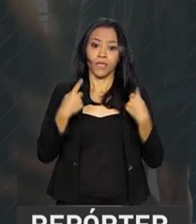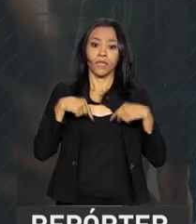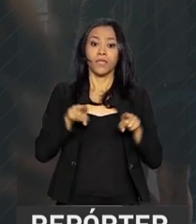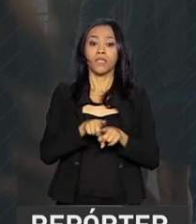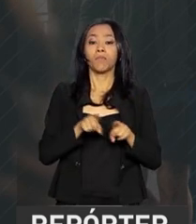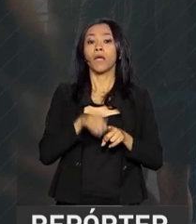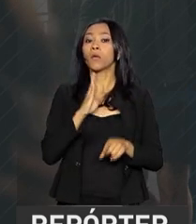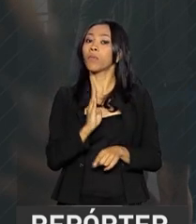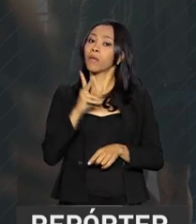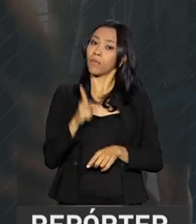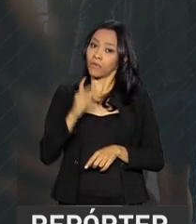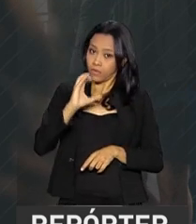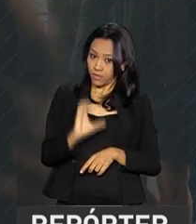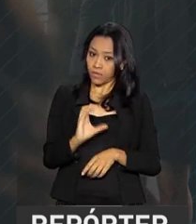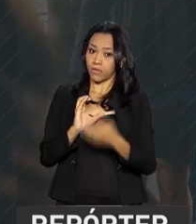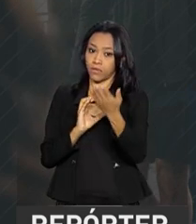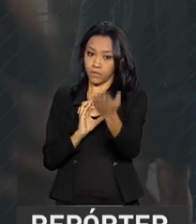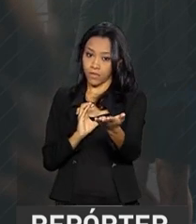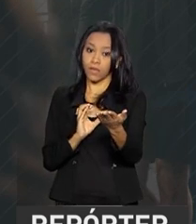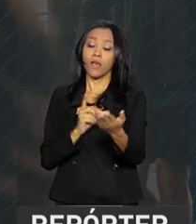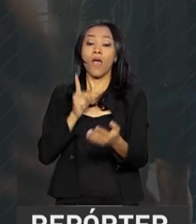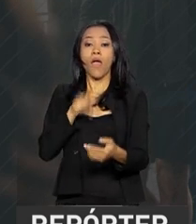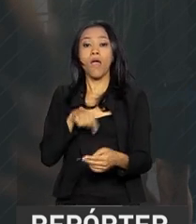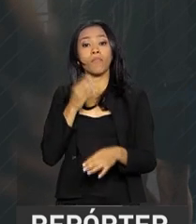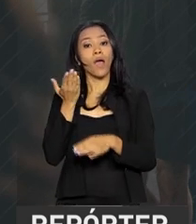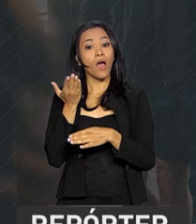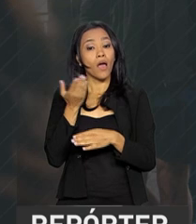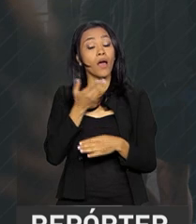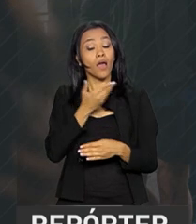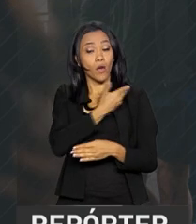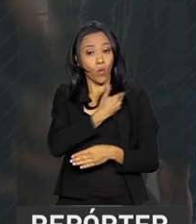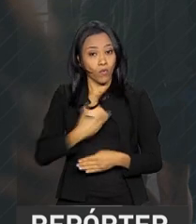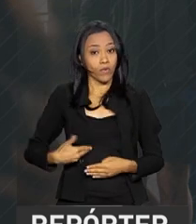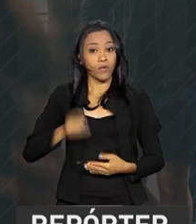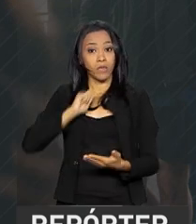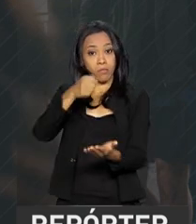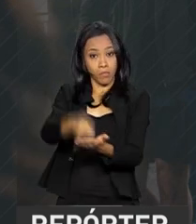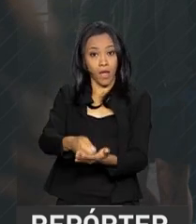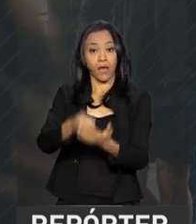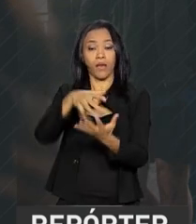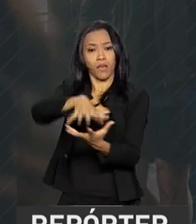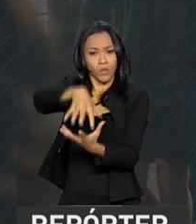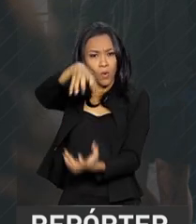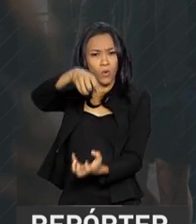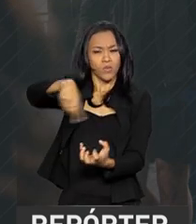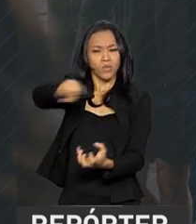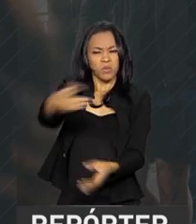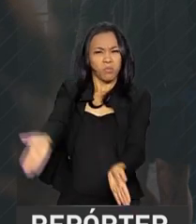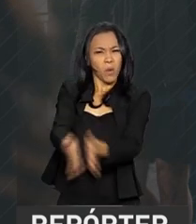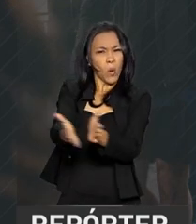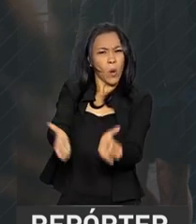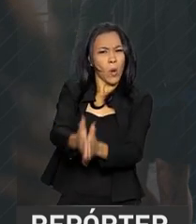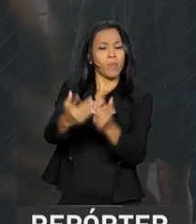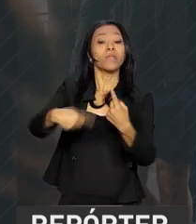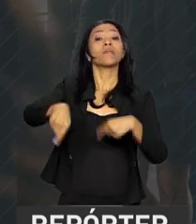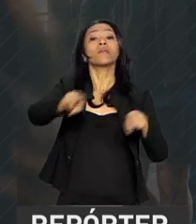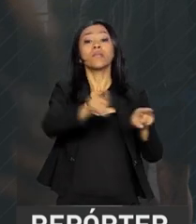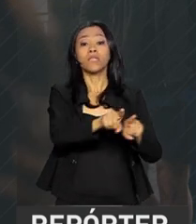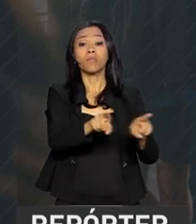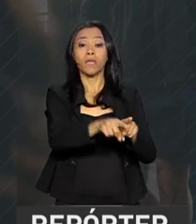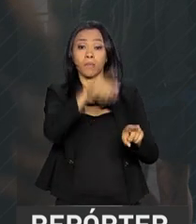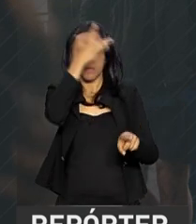prestação continuada bpc ajuda paga pelo governo a idosos em situação de extrema pobreza e pessoas com